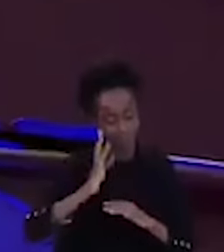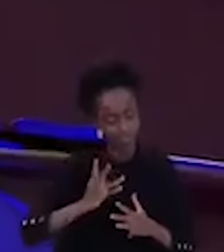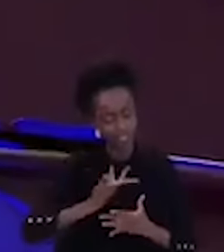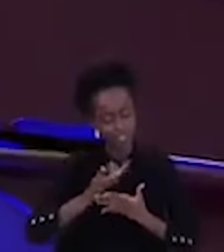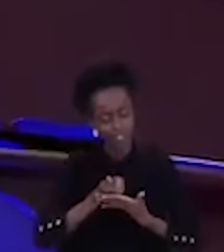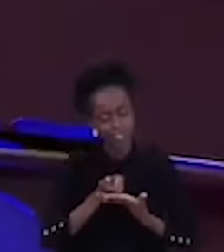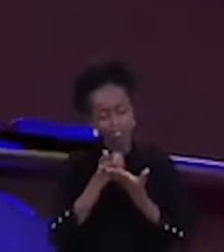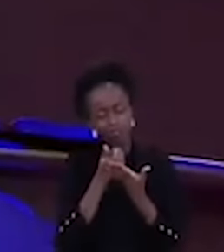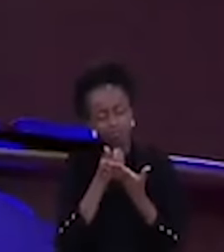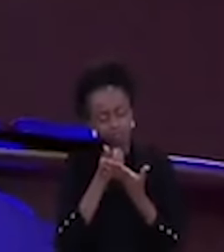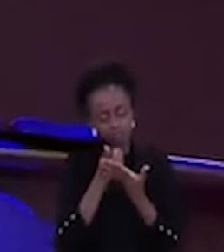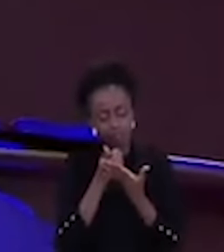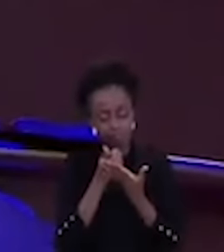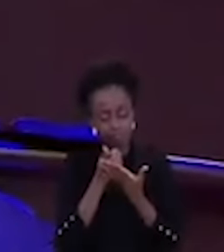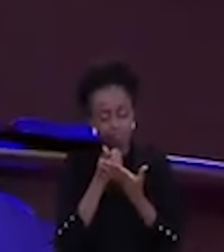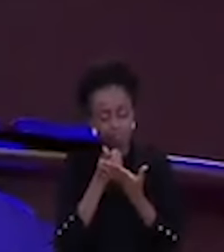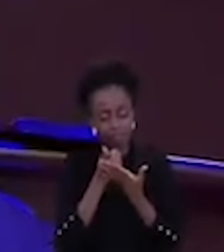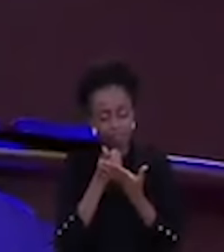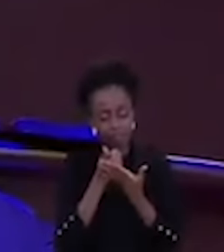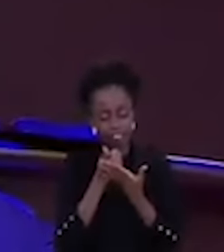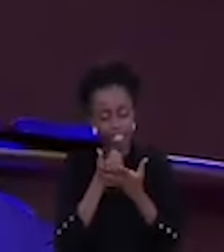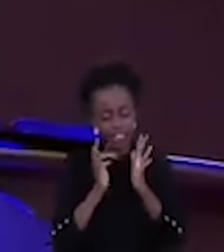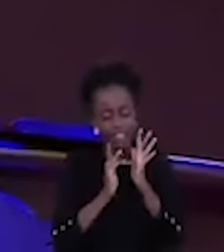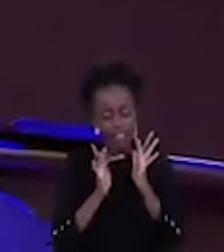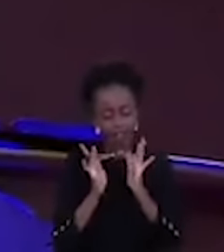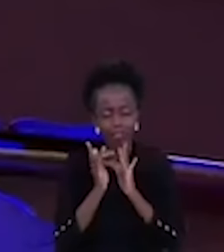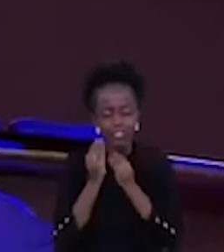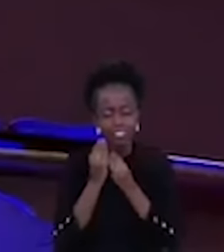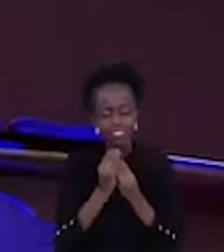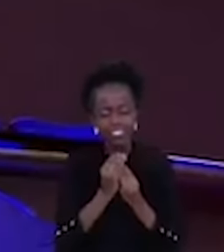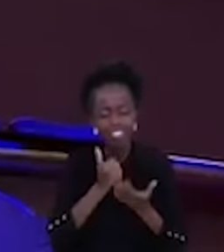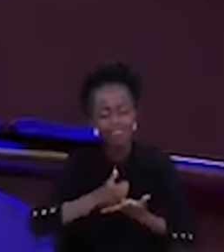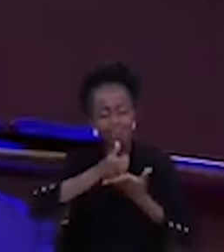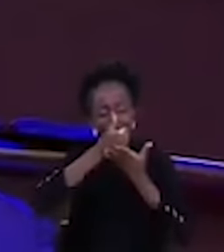salvação. Ele escreve o seu nome no livro da vida.